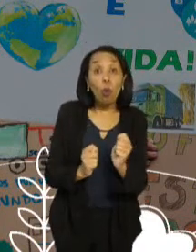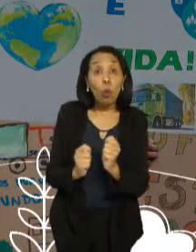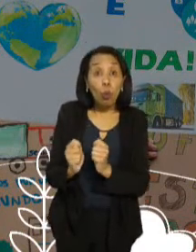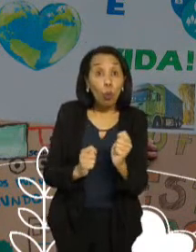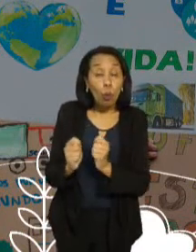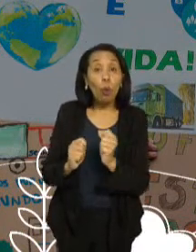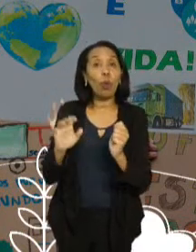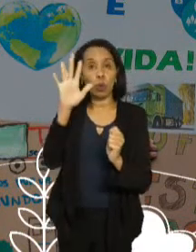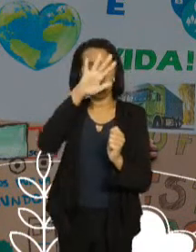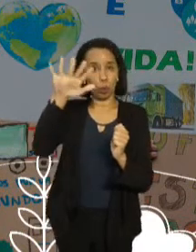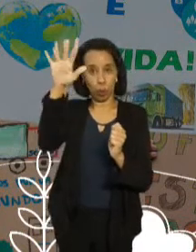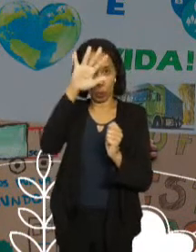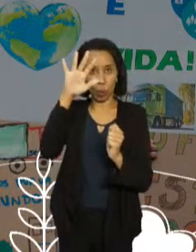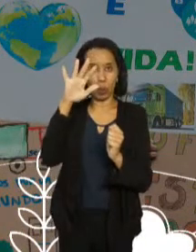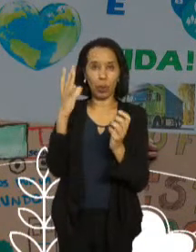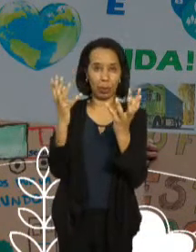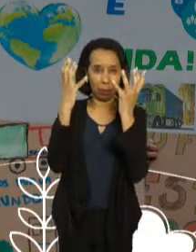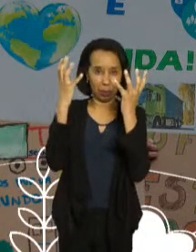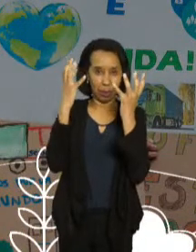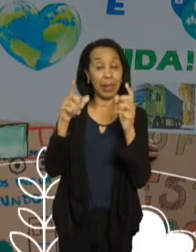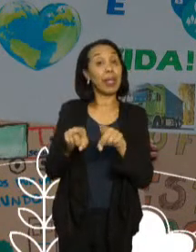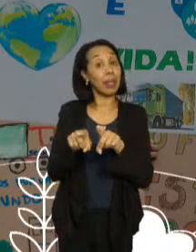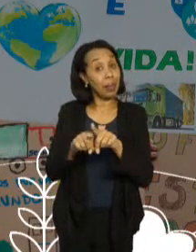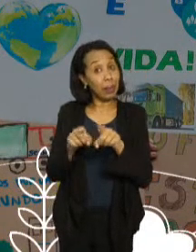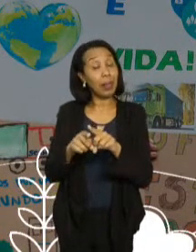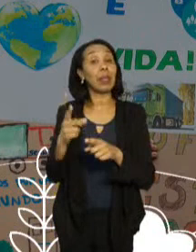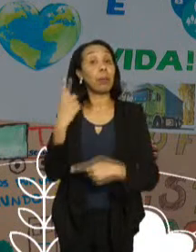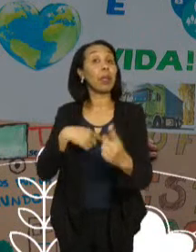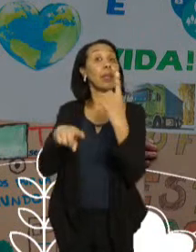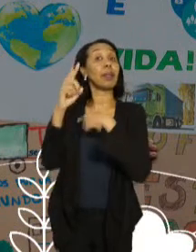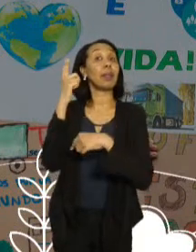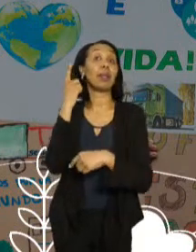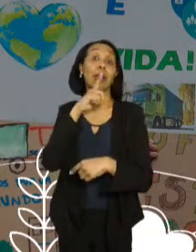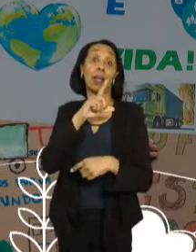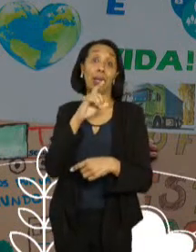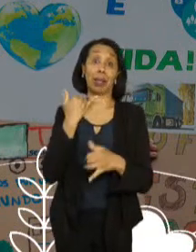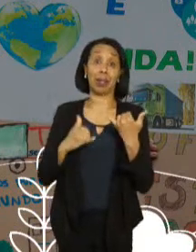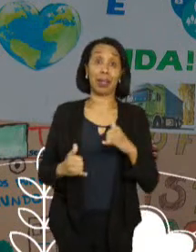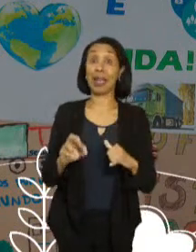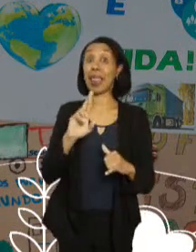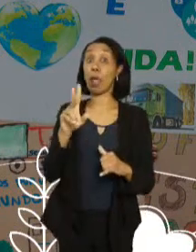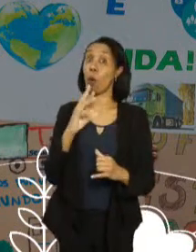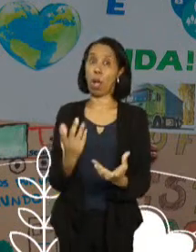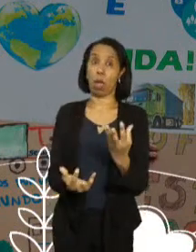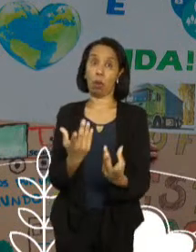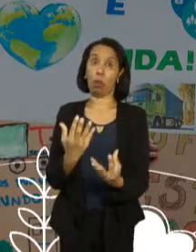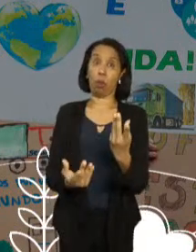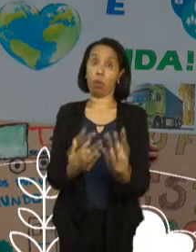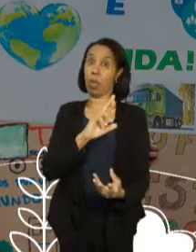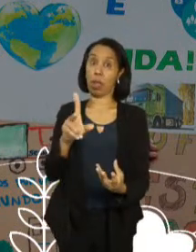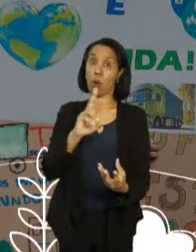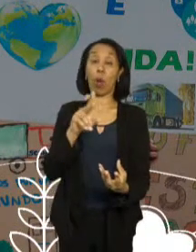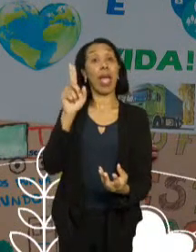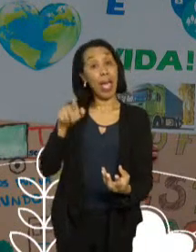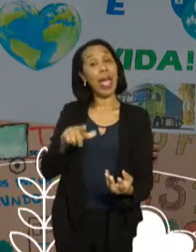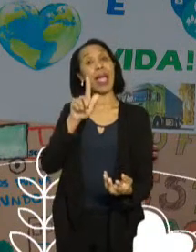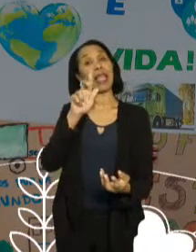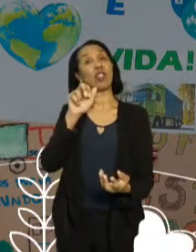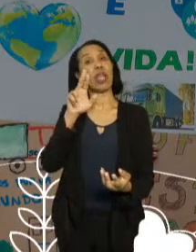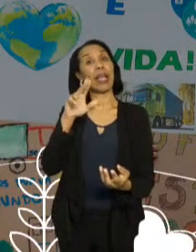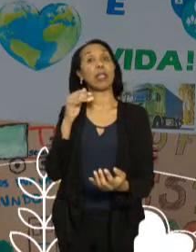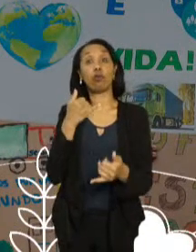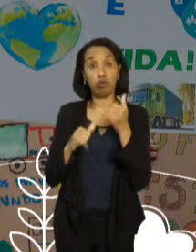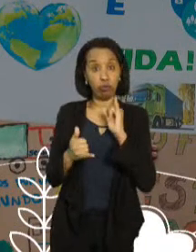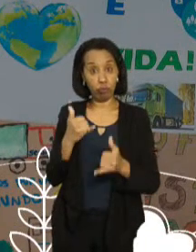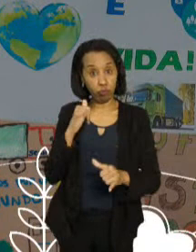em especial, gere ganho energético. Então, eu não estou falando de incineração. Eu estou falando de geração de energia a partir